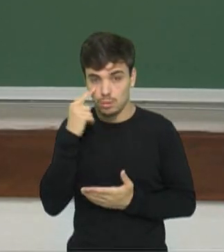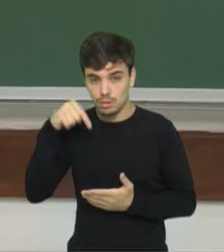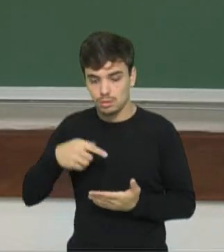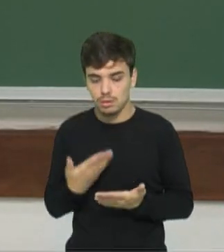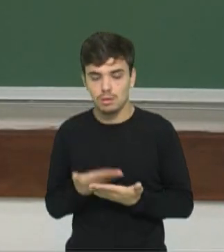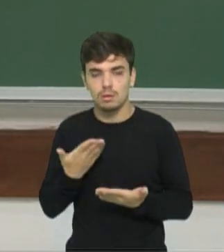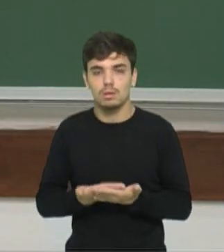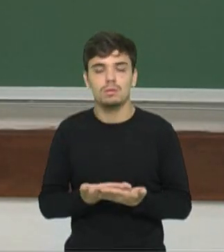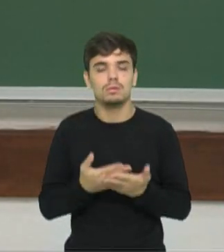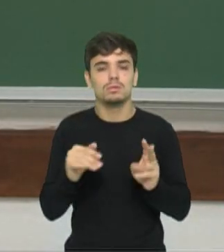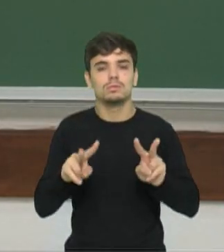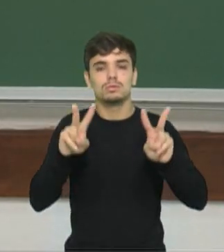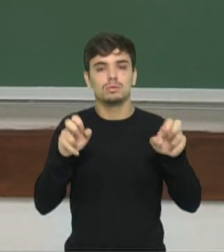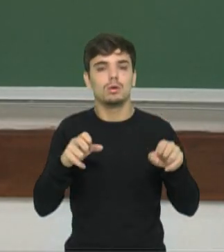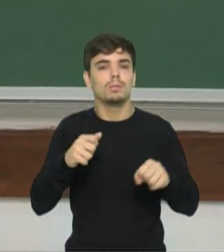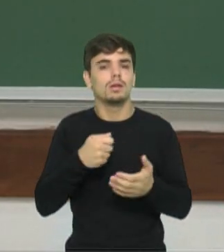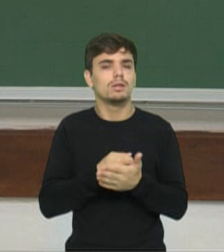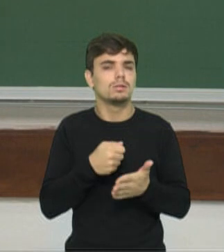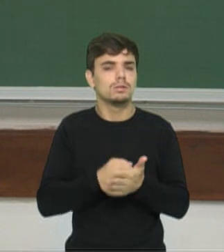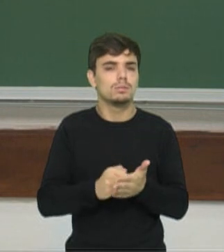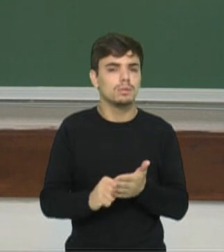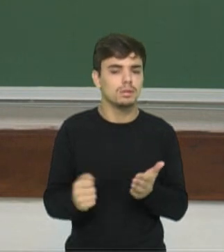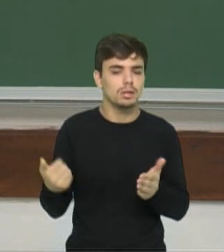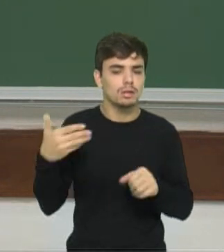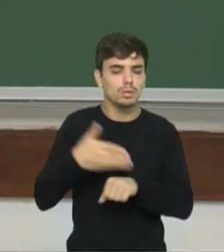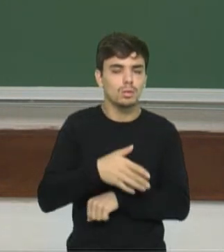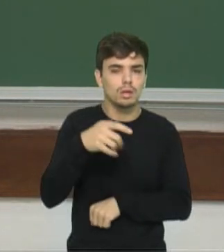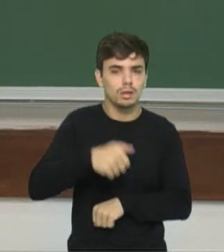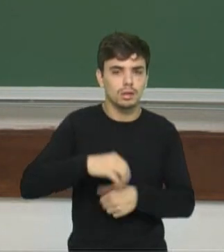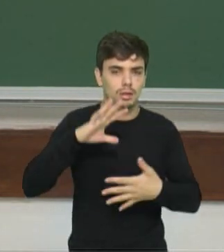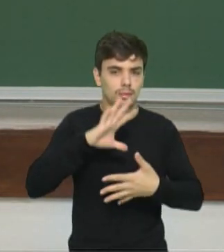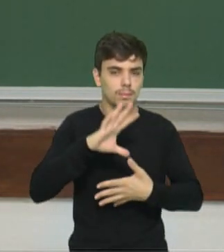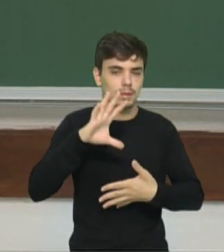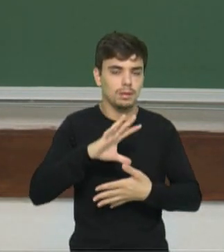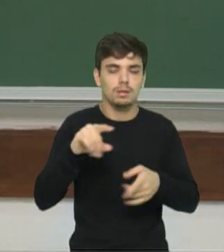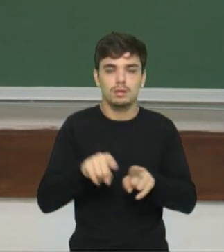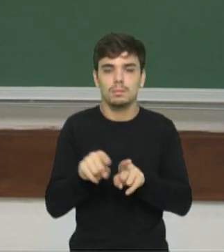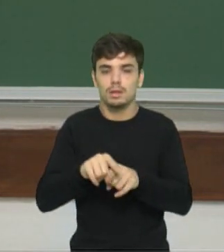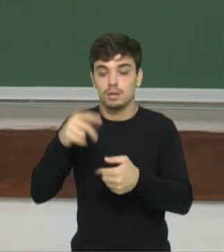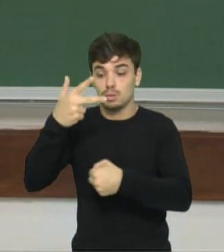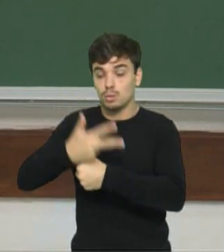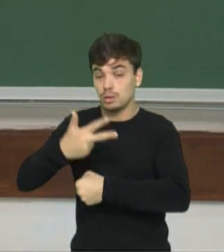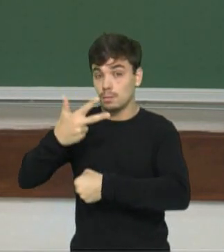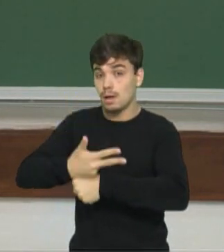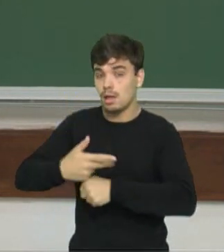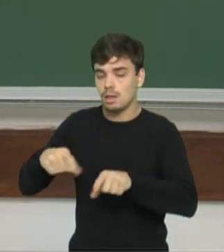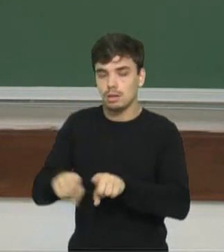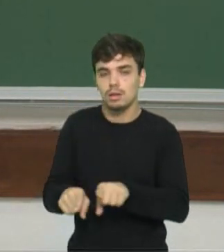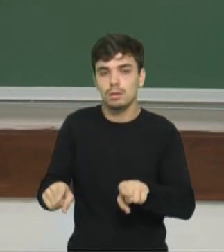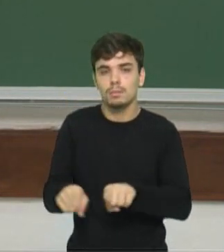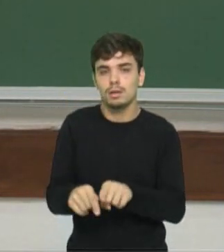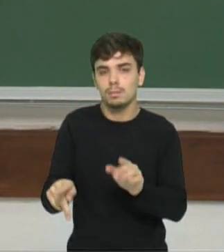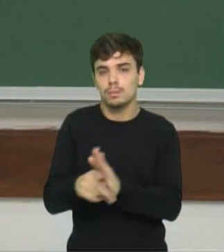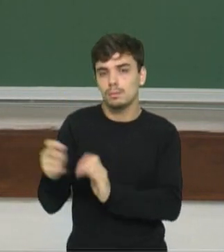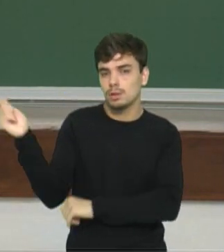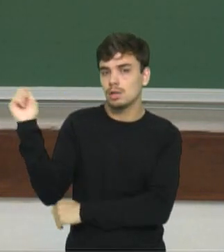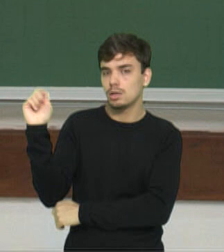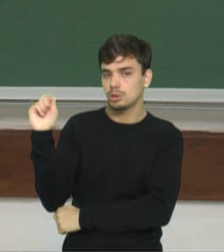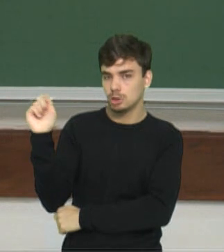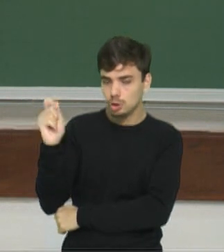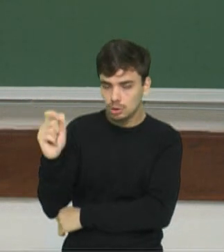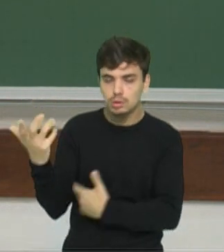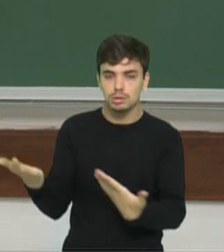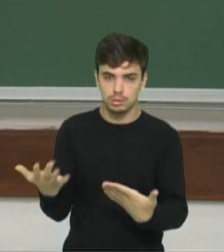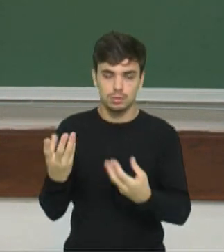nessas aulas os regimes que foram instalados aqui na América, a gente analisou o caso da Guatemala, a gente analisou o caso da Argentina, como